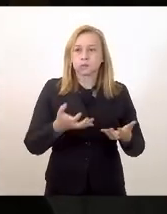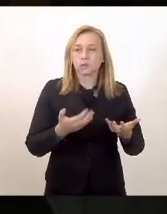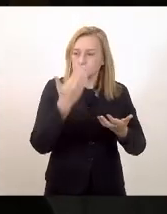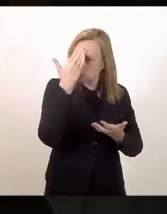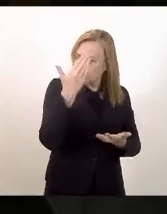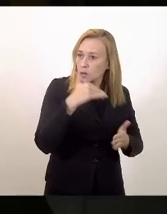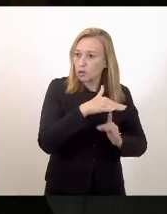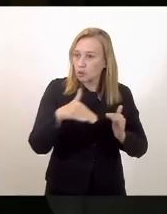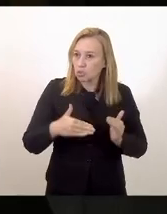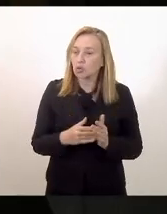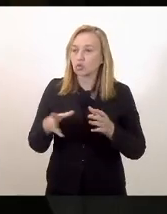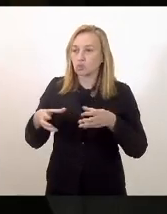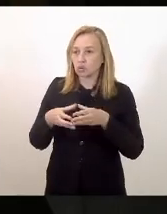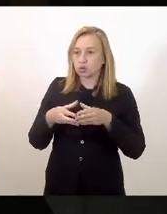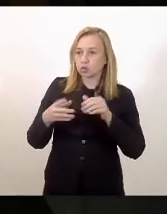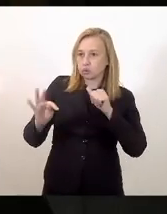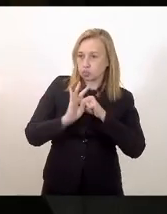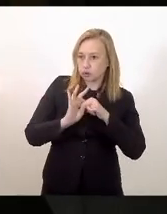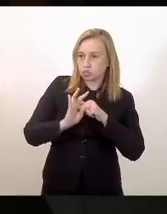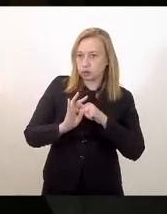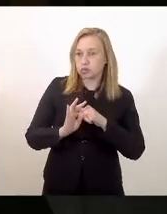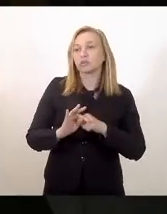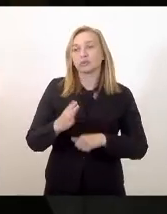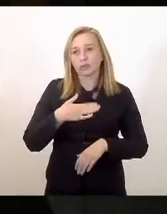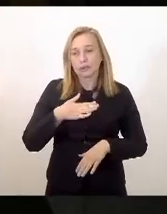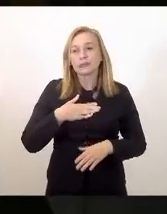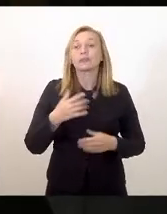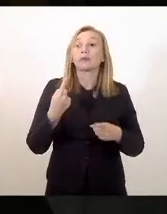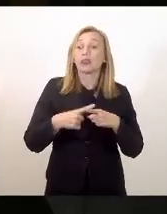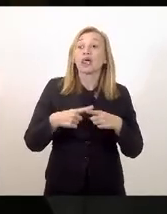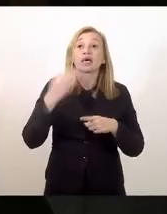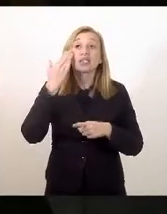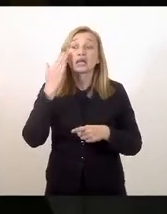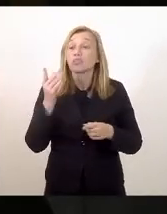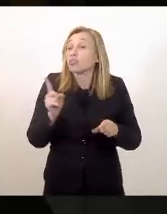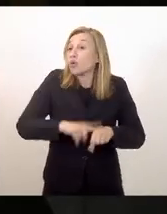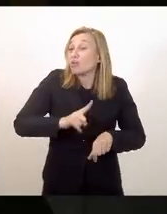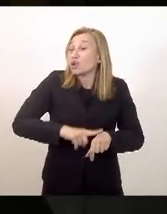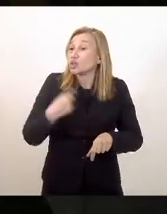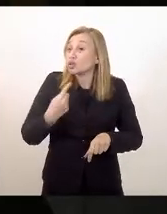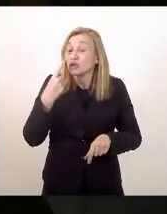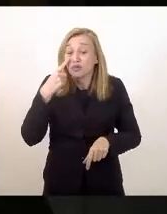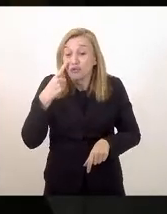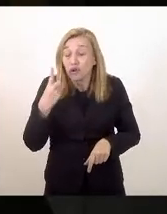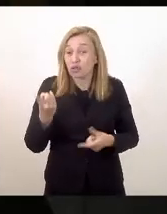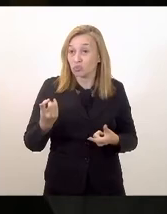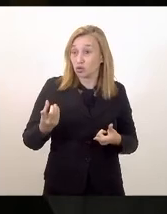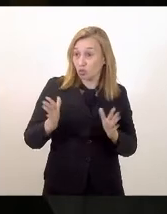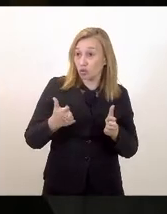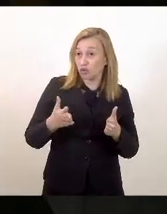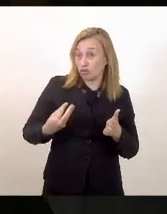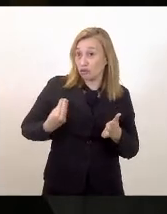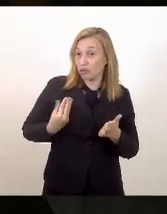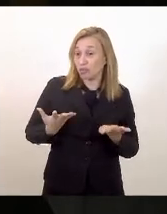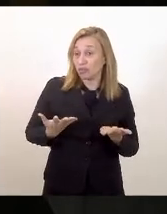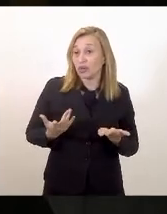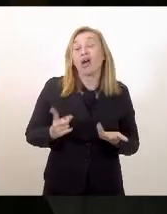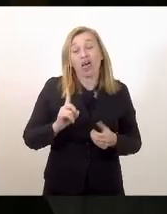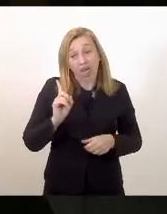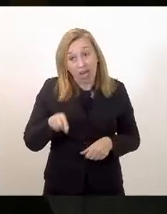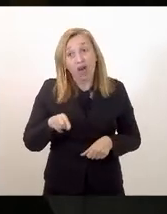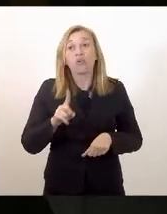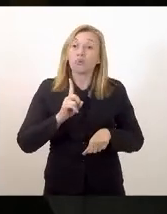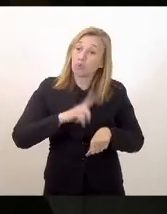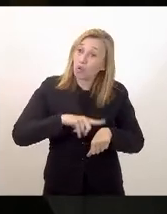membros da nossa equipe, porque a gente entende que o momento que a gente enfrenta hoje é o momento